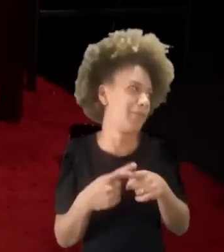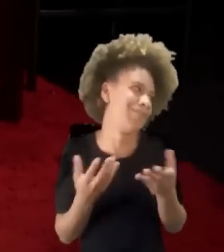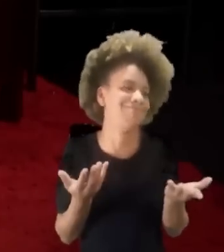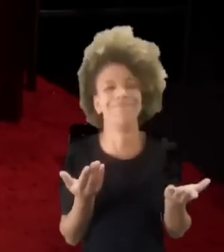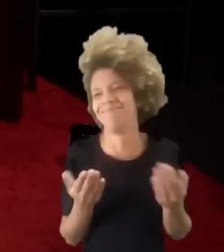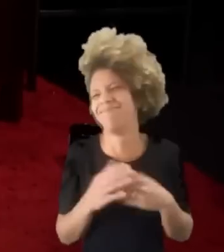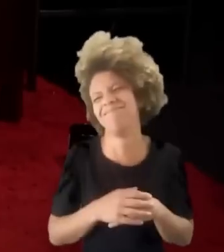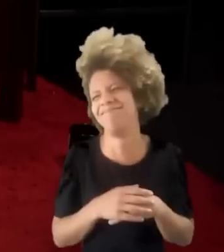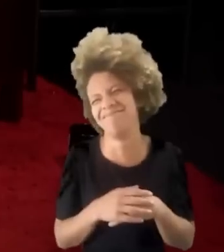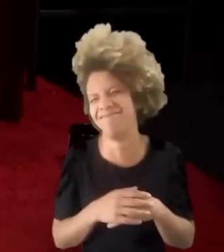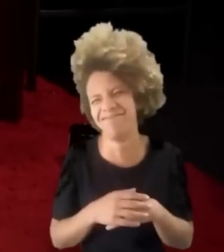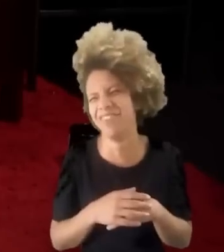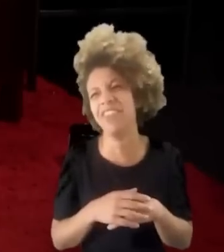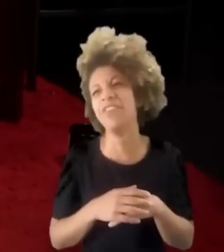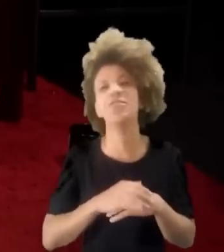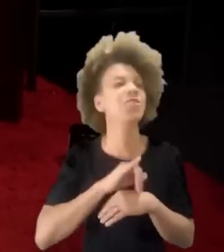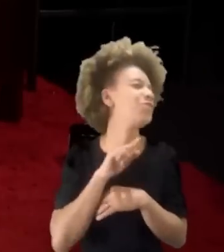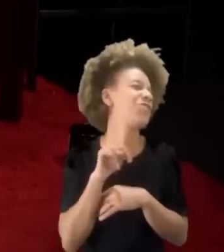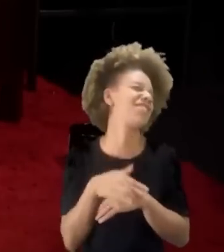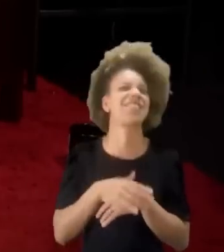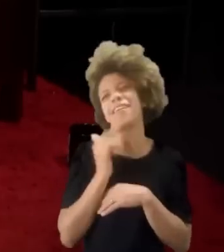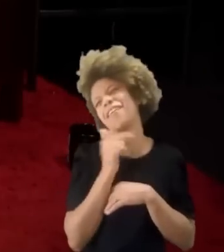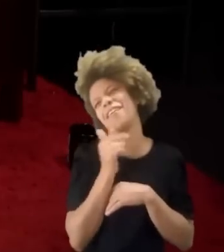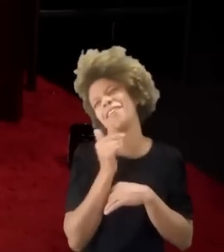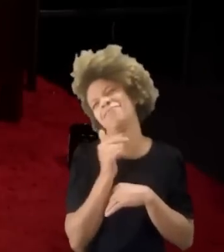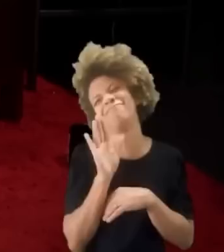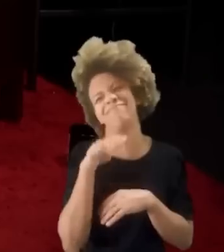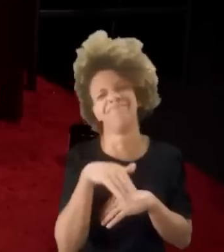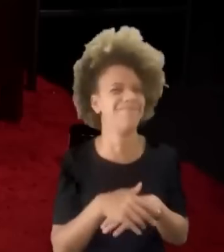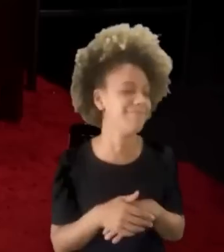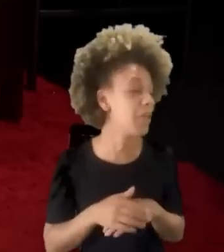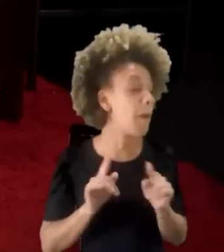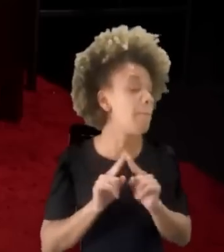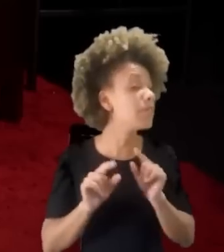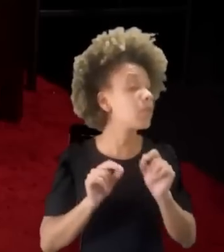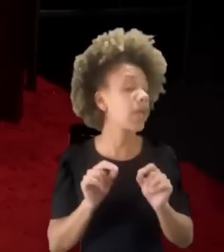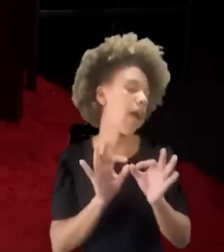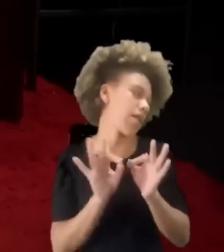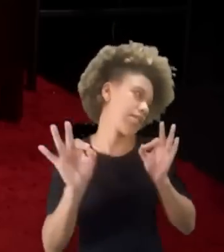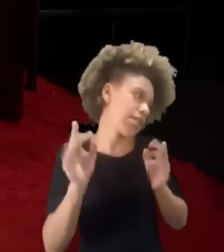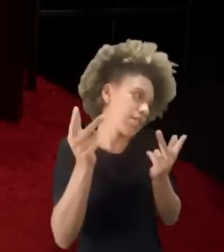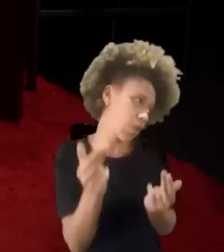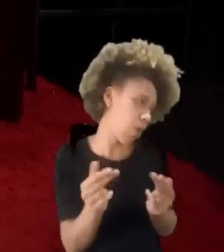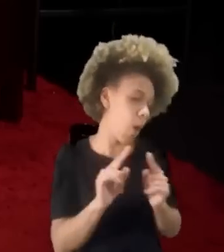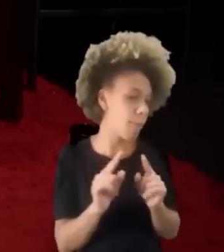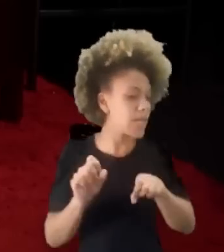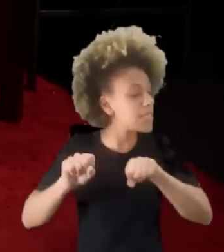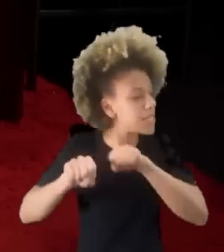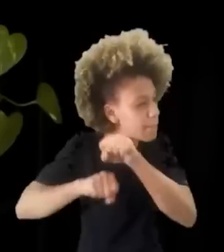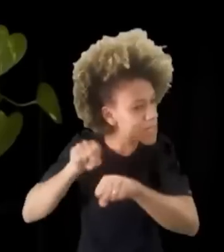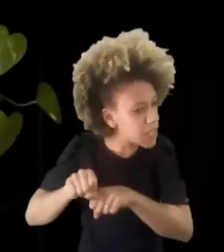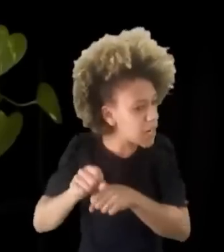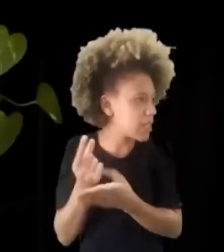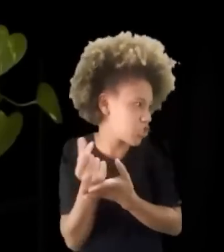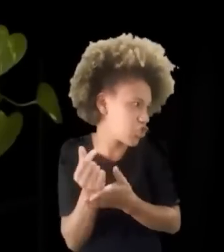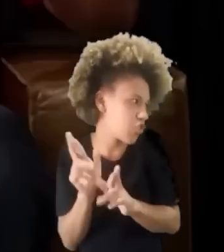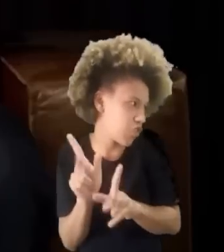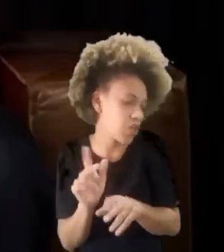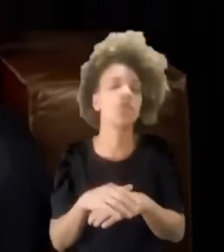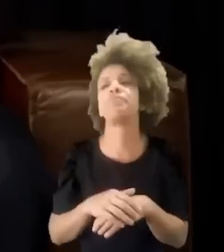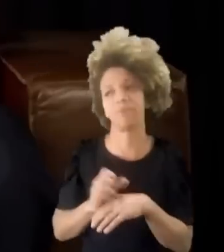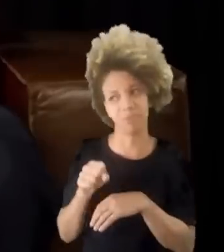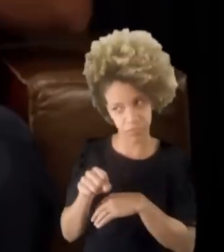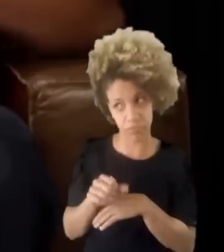então José José graça não é quer dizer é a mesma distância mas assim o cara da bicicleta ganha diferente não